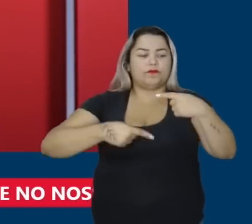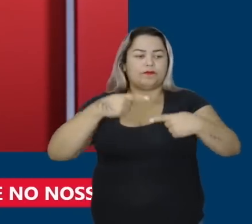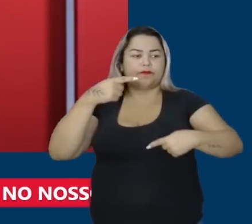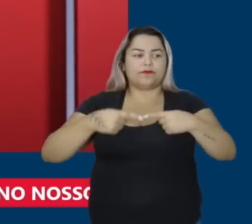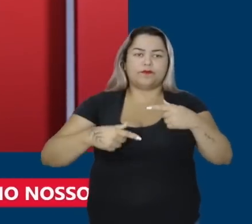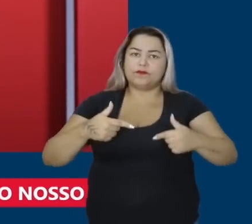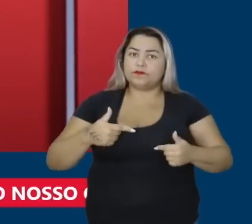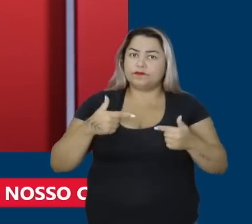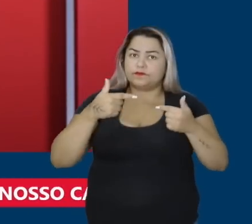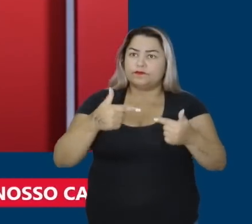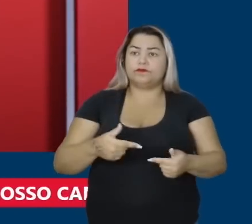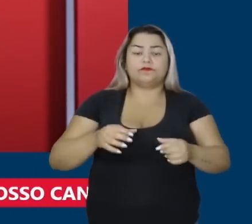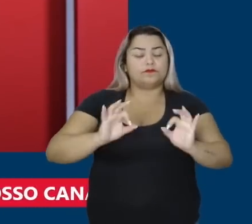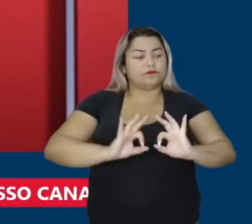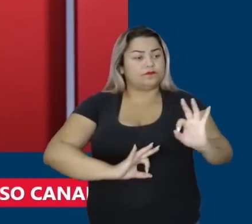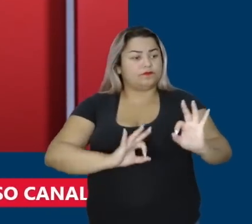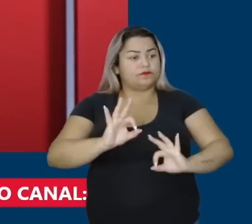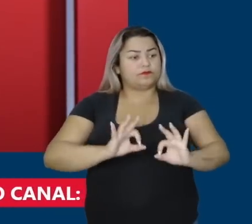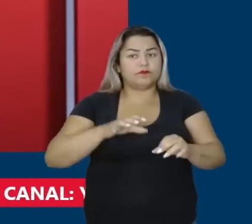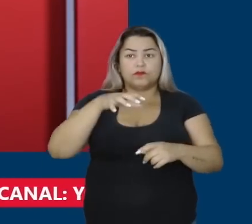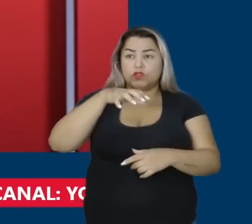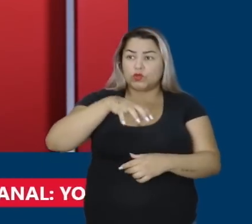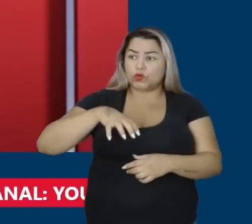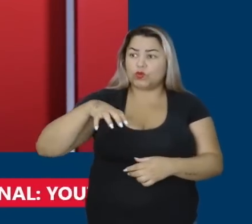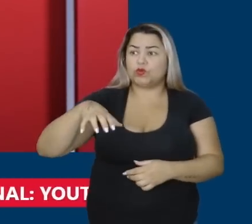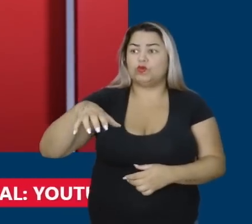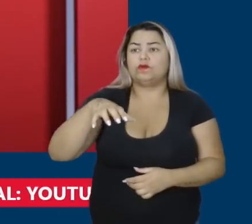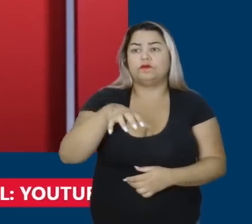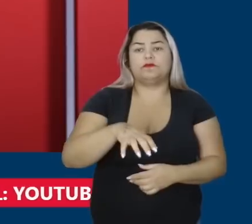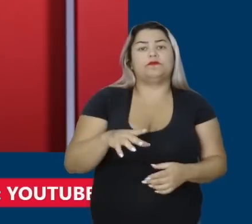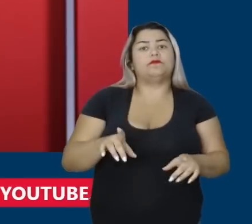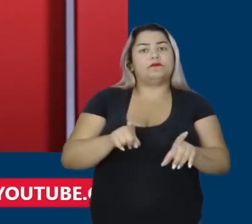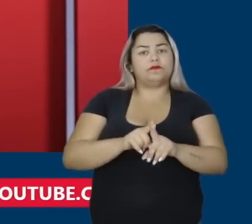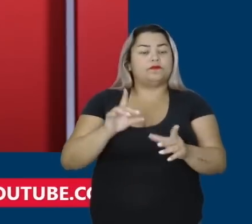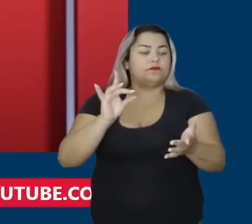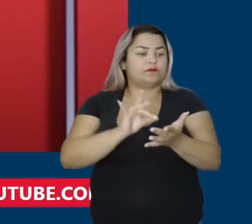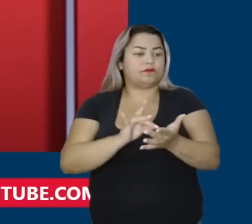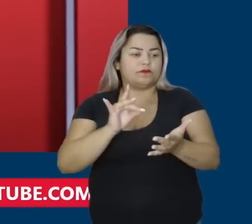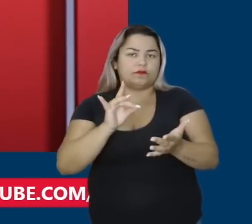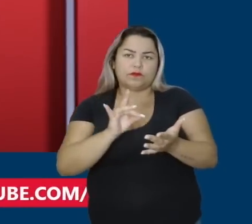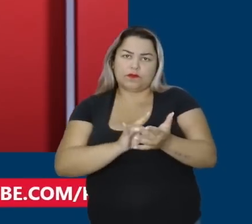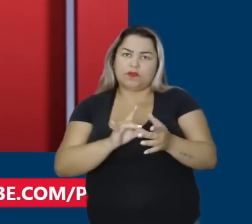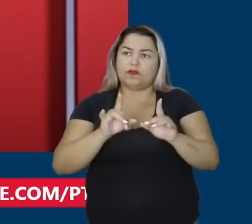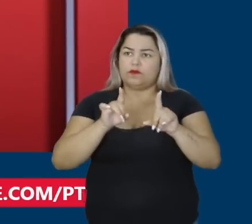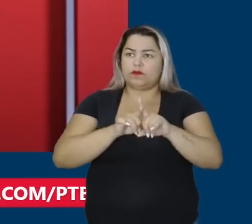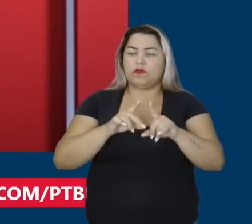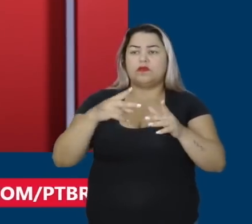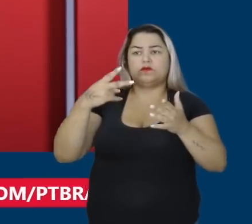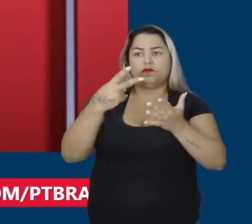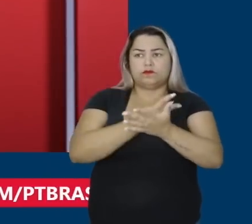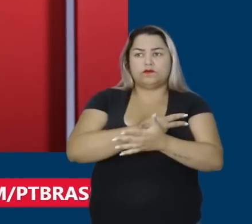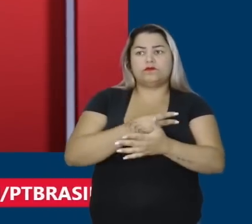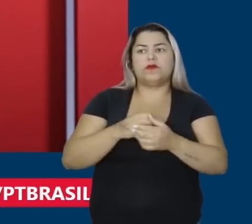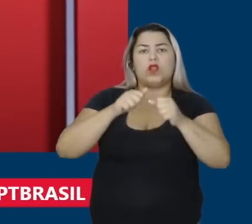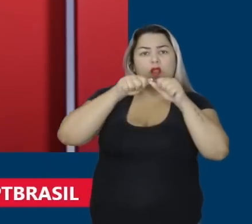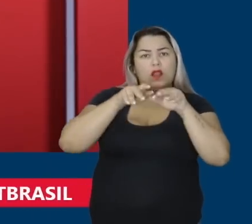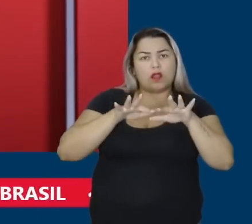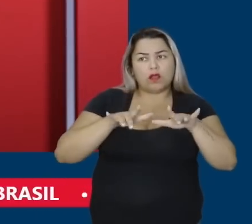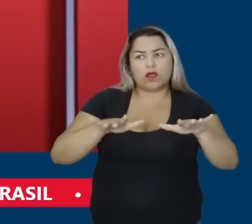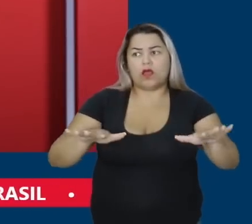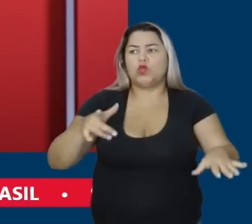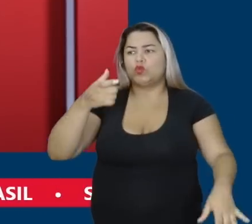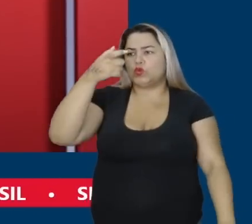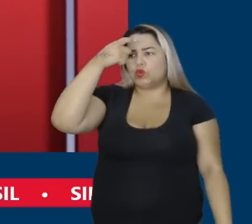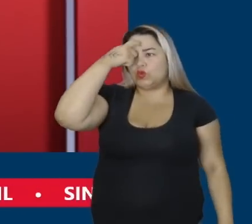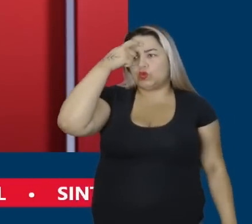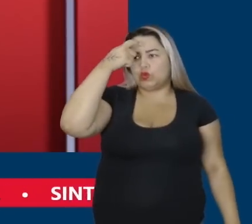social, da reorganização nos territórios, do enfrentamento real ao retrocesso ideológico provocado pela disseminação do